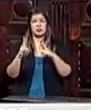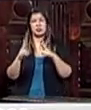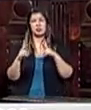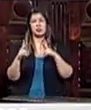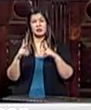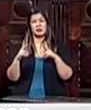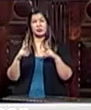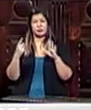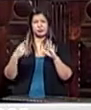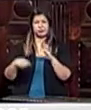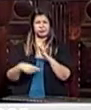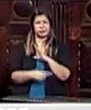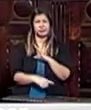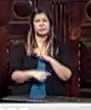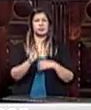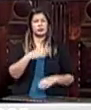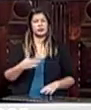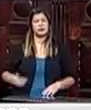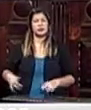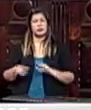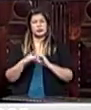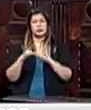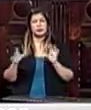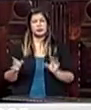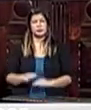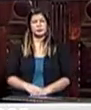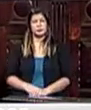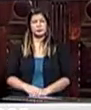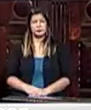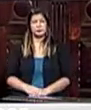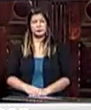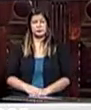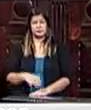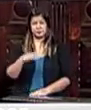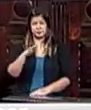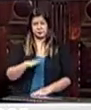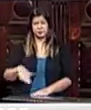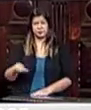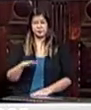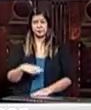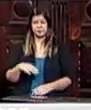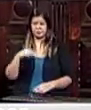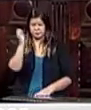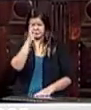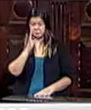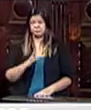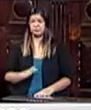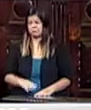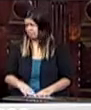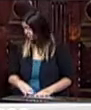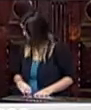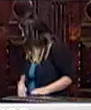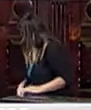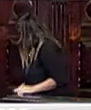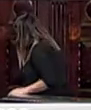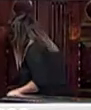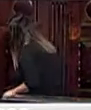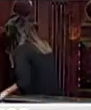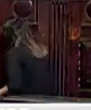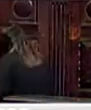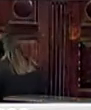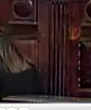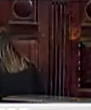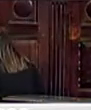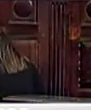ao aprofundamento do modelo liberal. O povo brasileiro, cada vez mais excluído. A